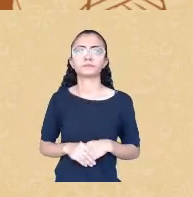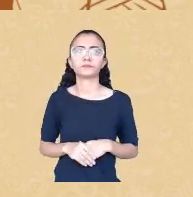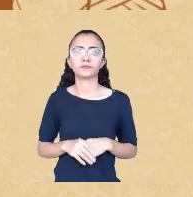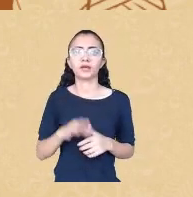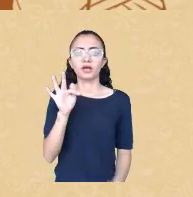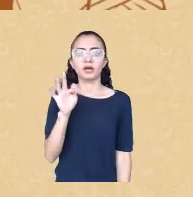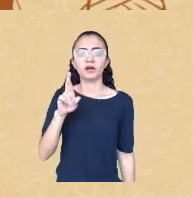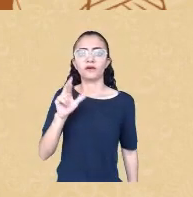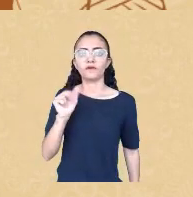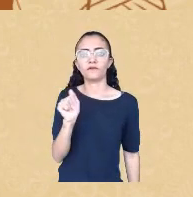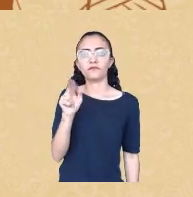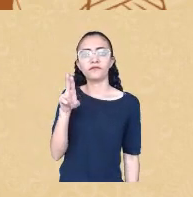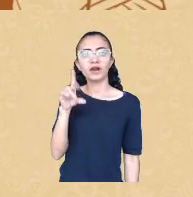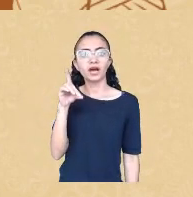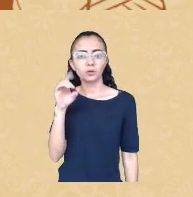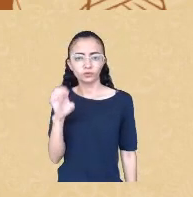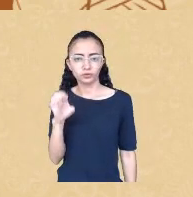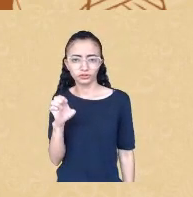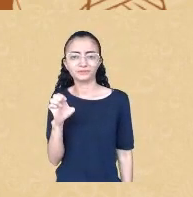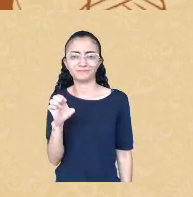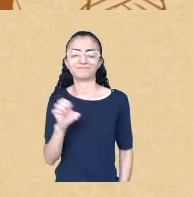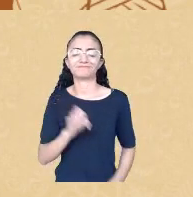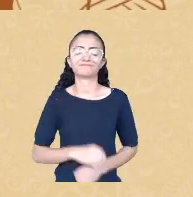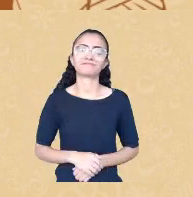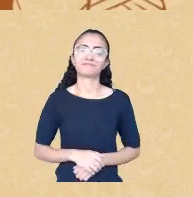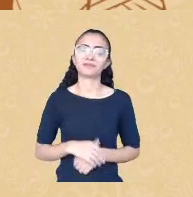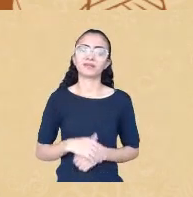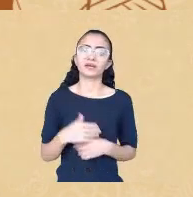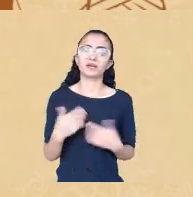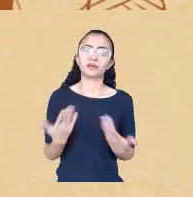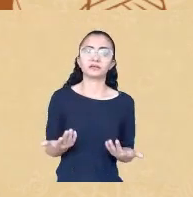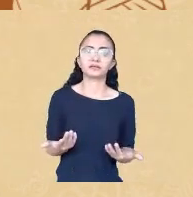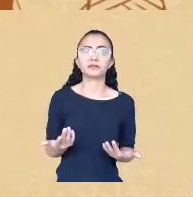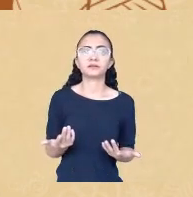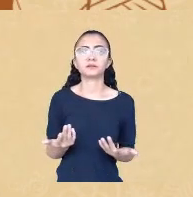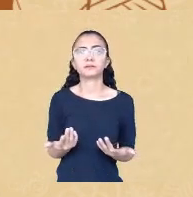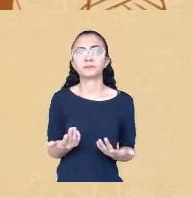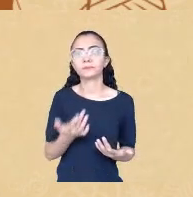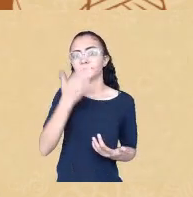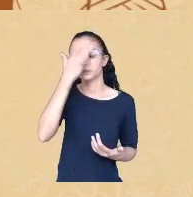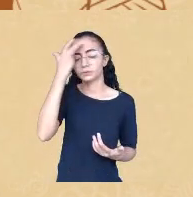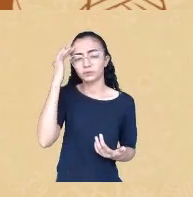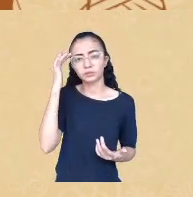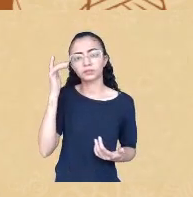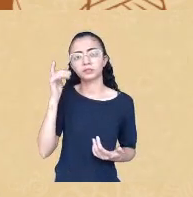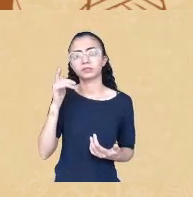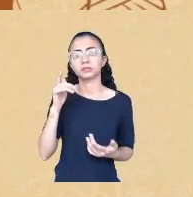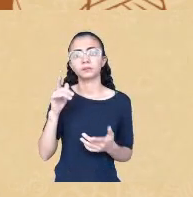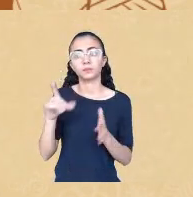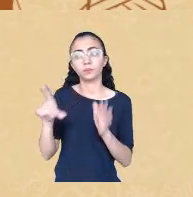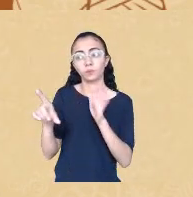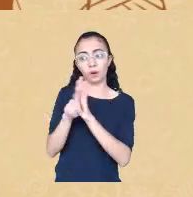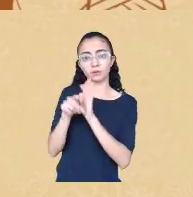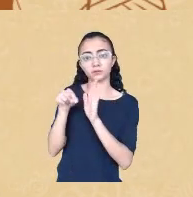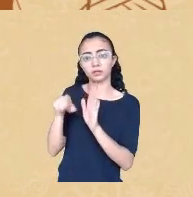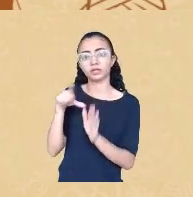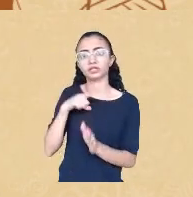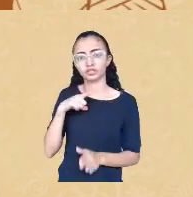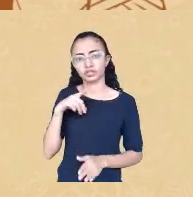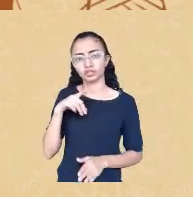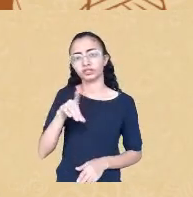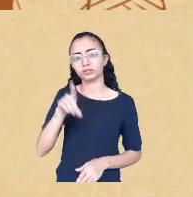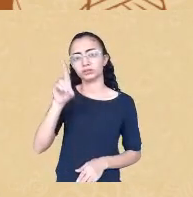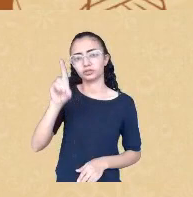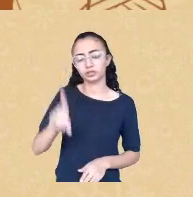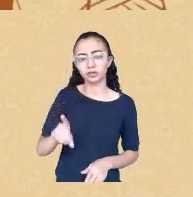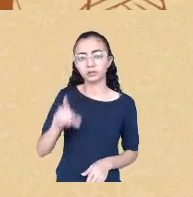e outras instituições que, por força de lei, tinham ações afirmativas na época no Brasil, era aqui no estado do Rio de Janeiro, eu falo para vocês desde o Rio, né?